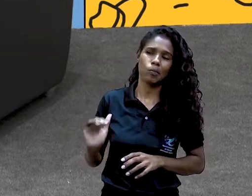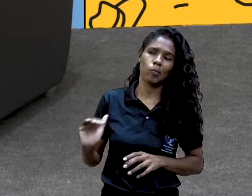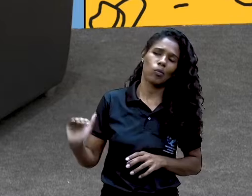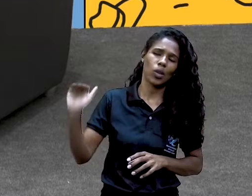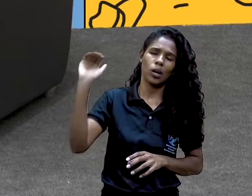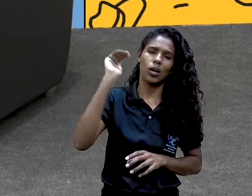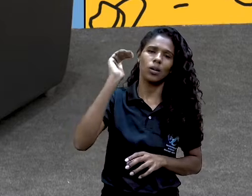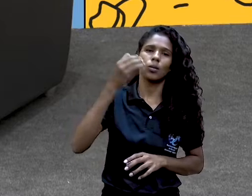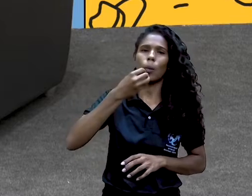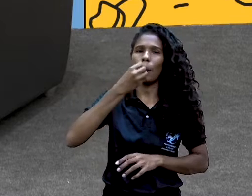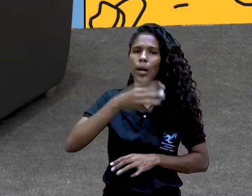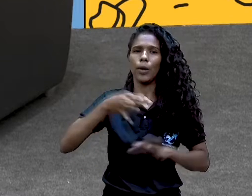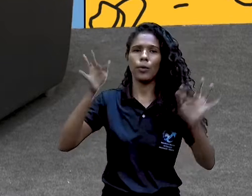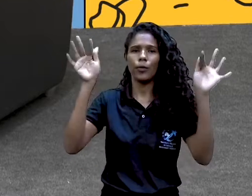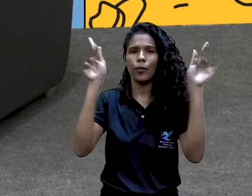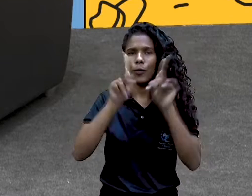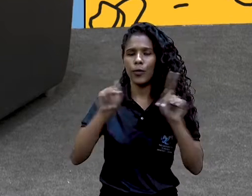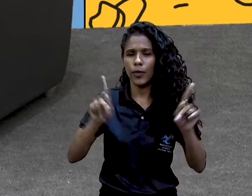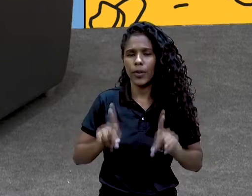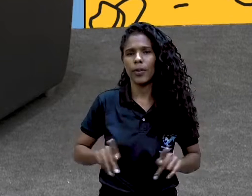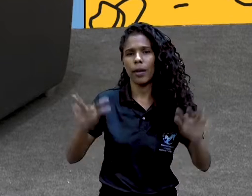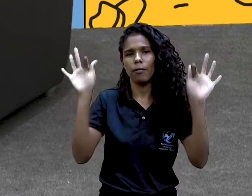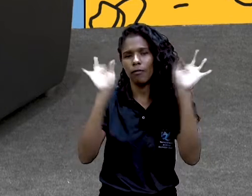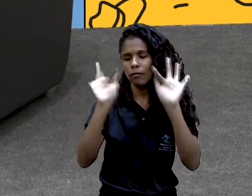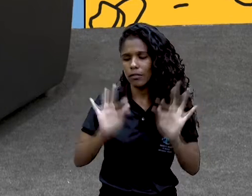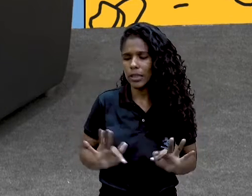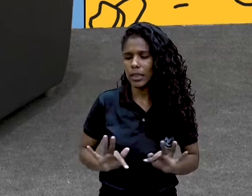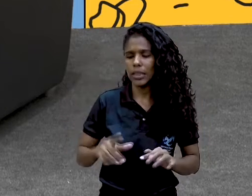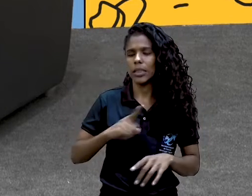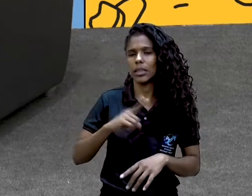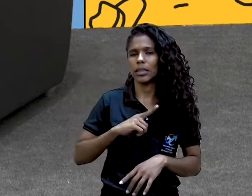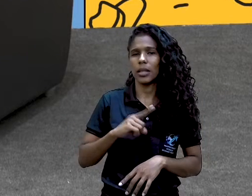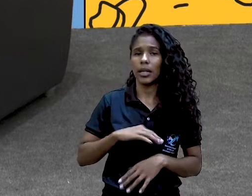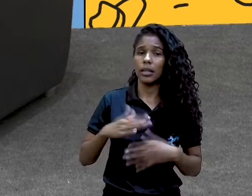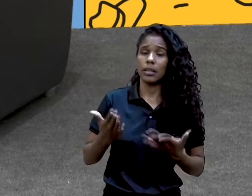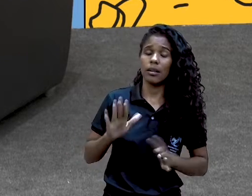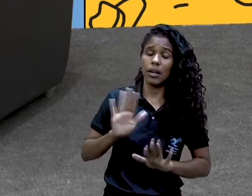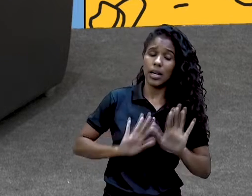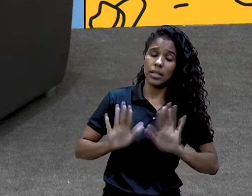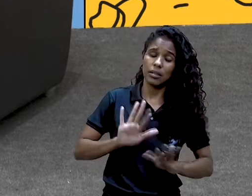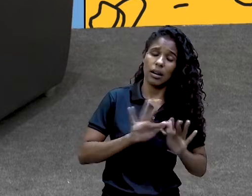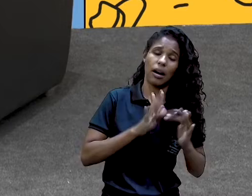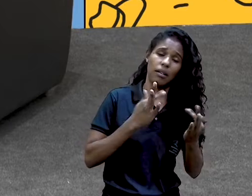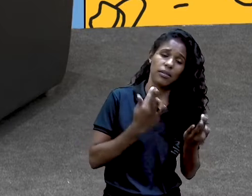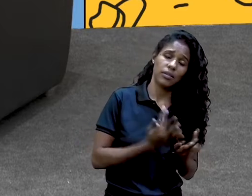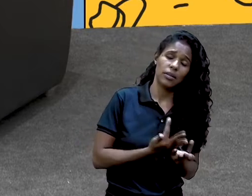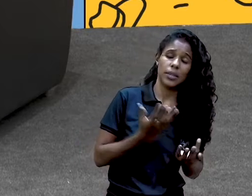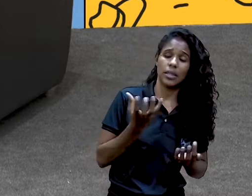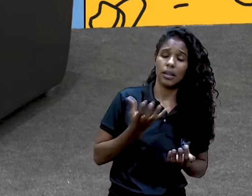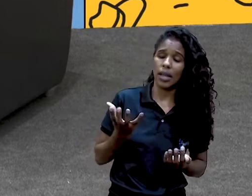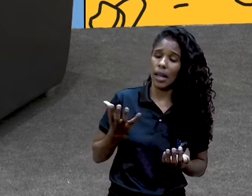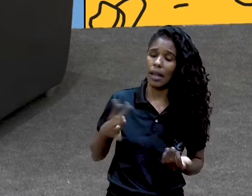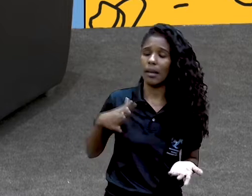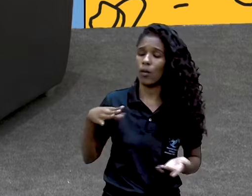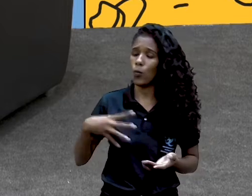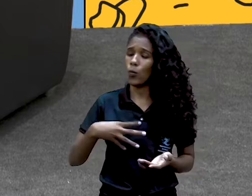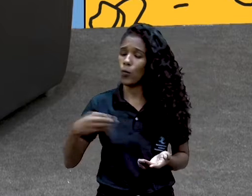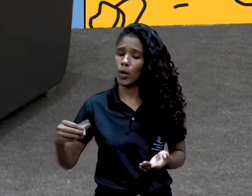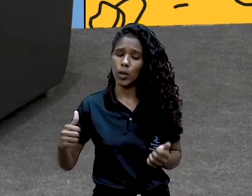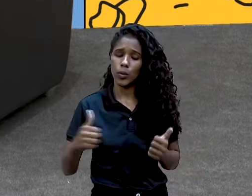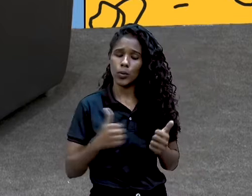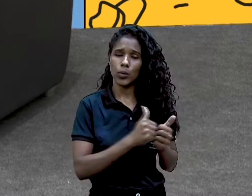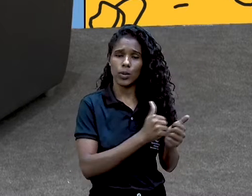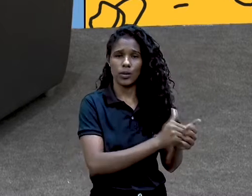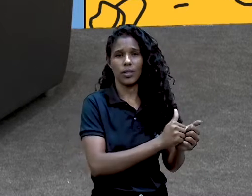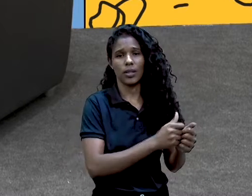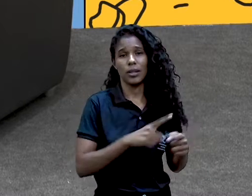Então, por conta desse desejo do pai, da mãe, da família, querer que a criança siga os mesmos caminhos dele, ao mesmo tempo que